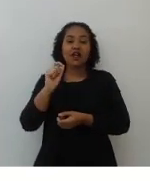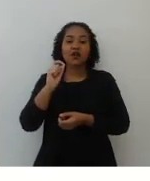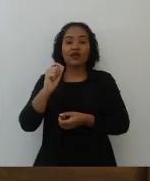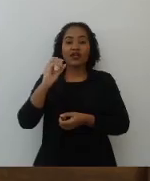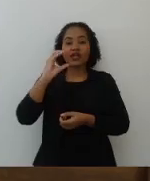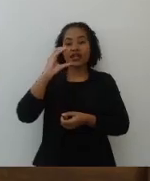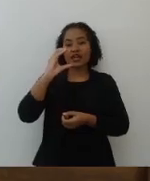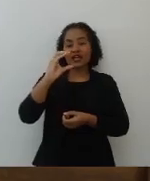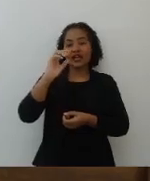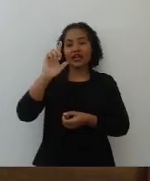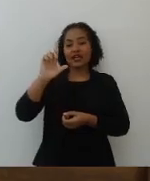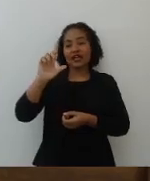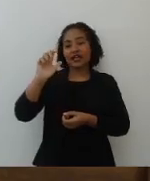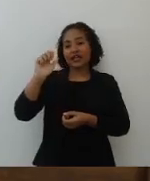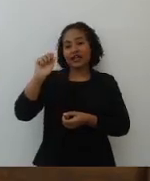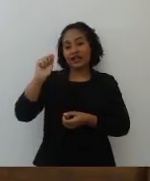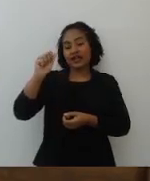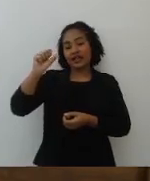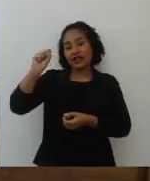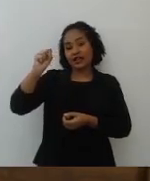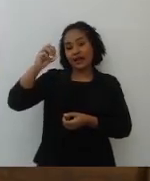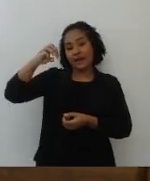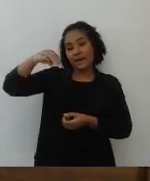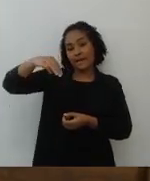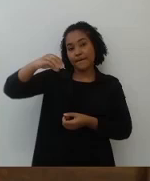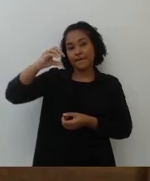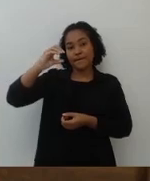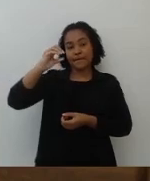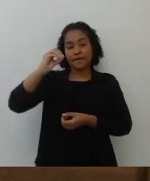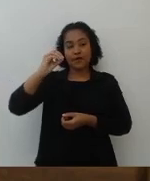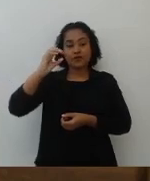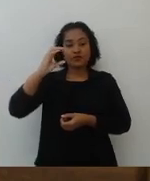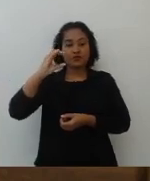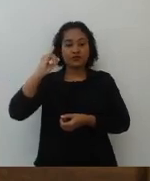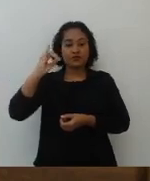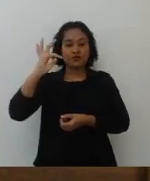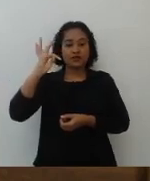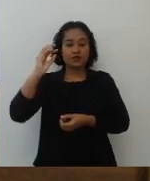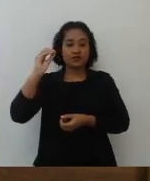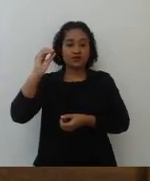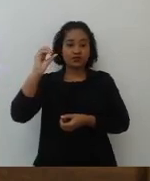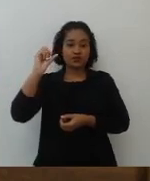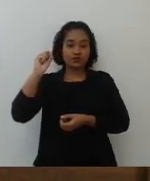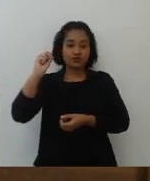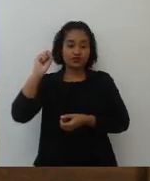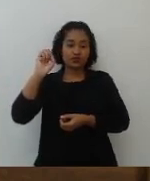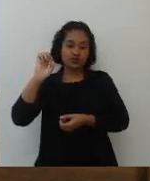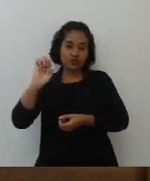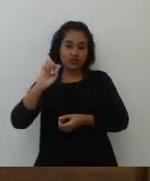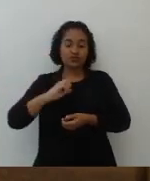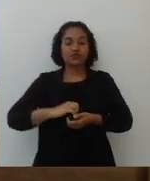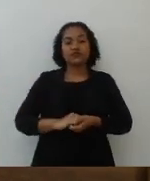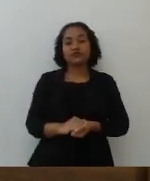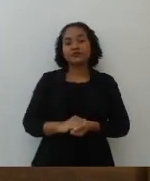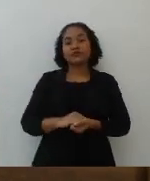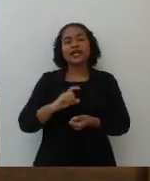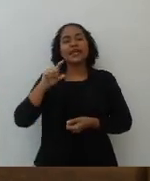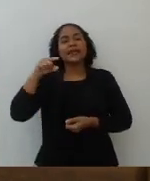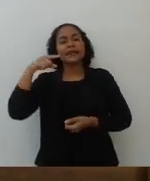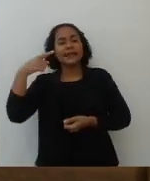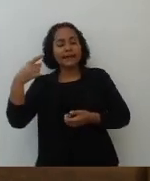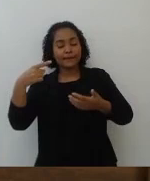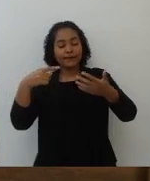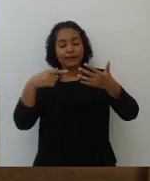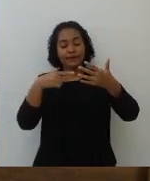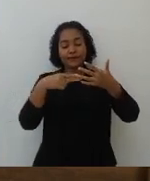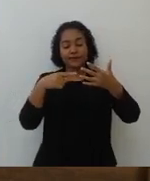plasmocitose. Ok, gente? Existe ainda mais outras organelas que a gente vai falar. Vamos falar dos peroxissomos e